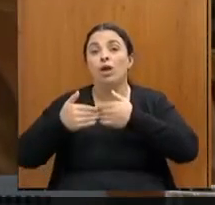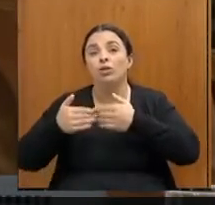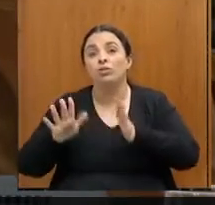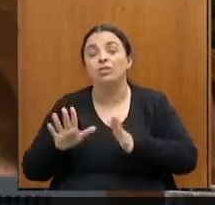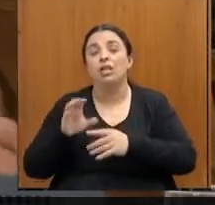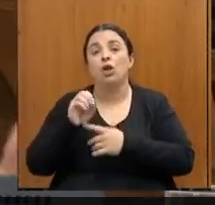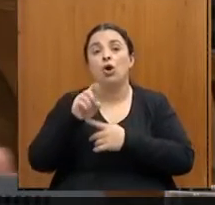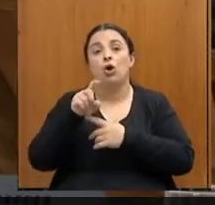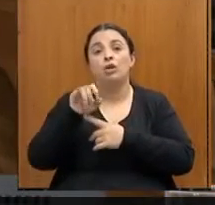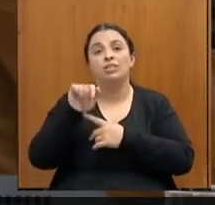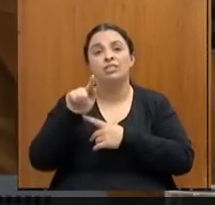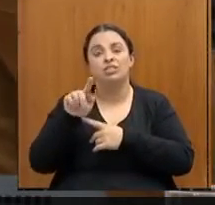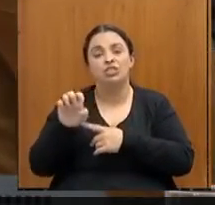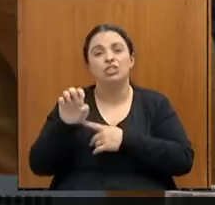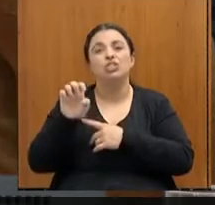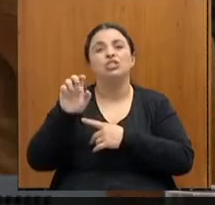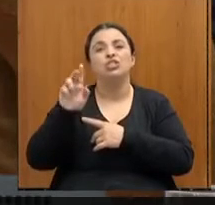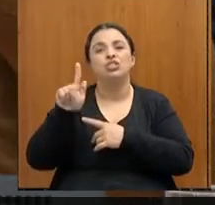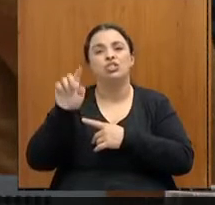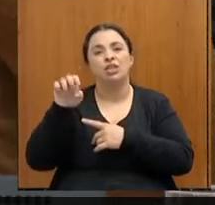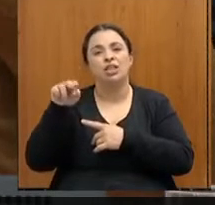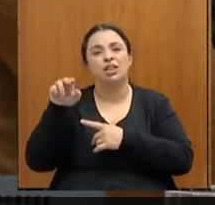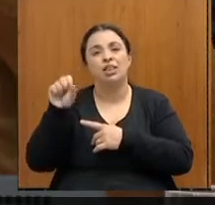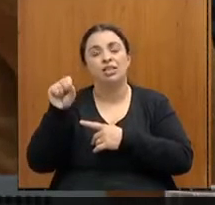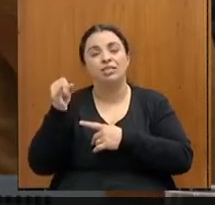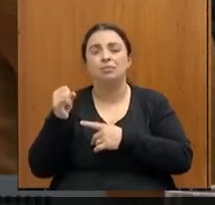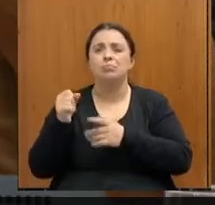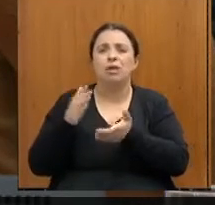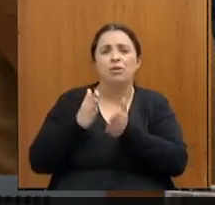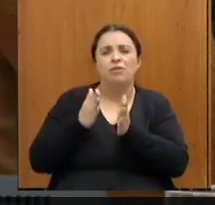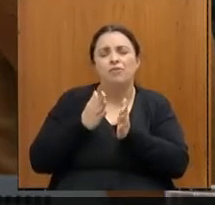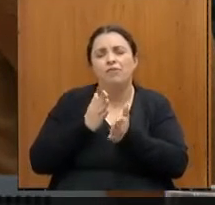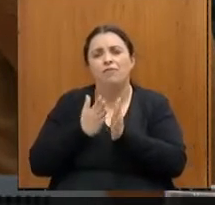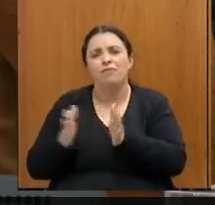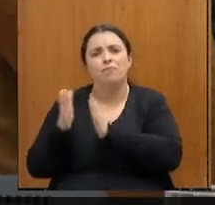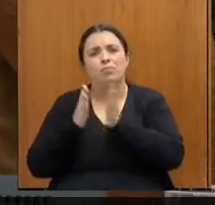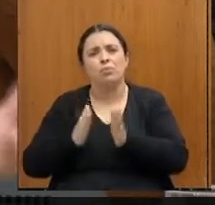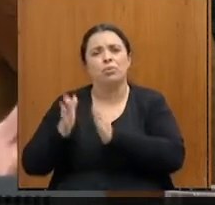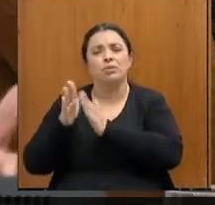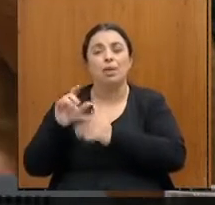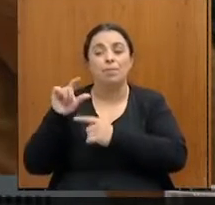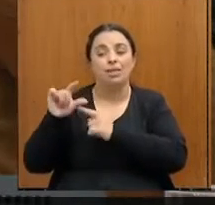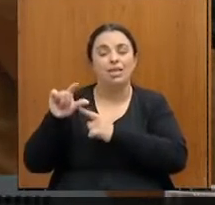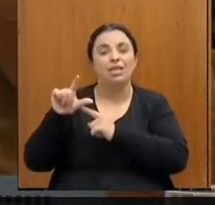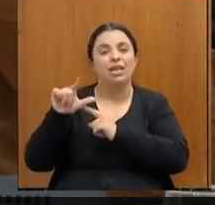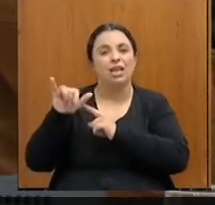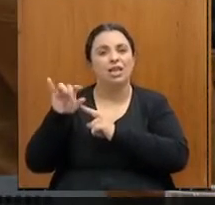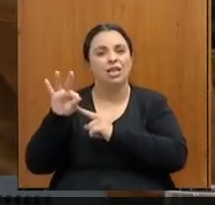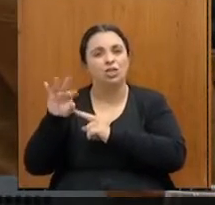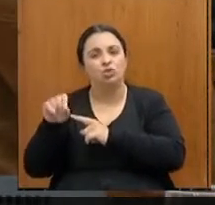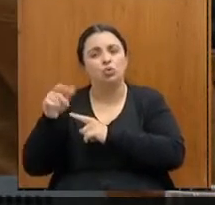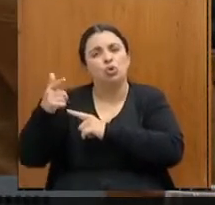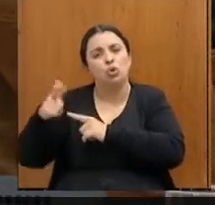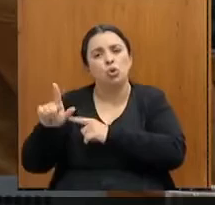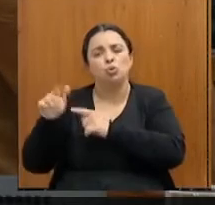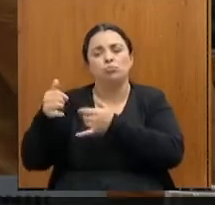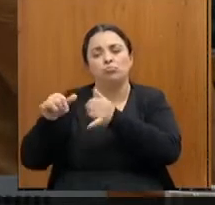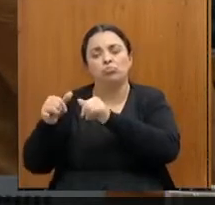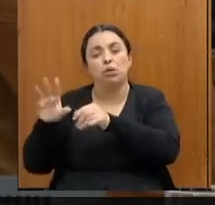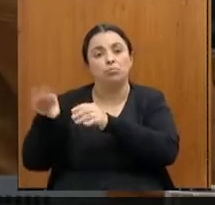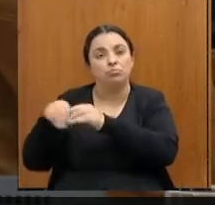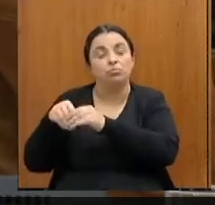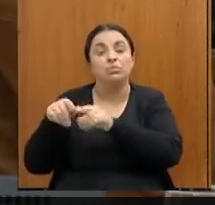Juiz de Fora para a fabricação de baterias de lítio e outros componentes E